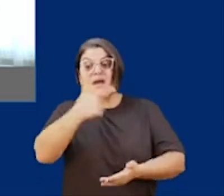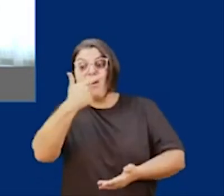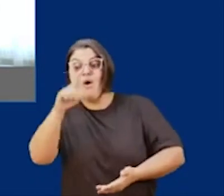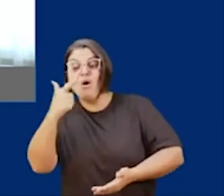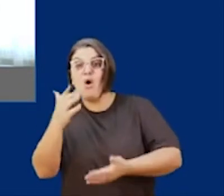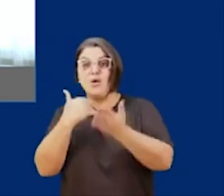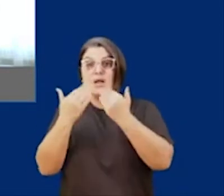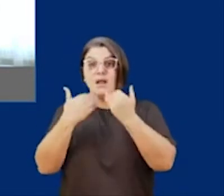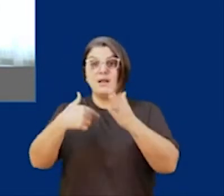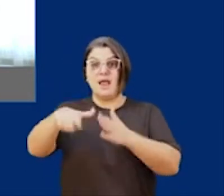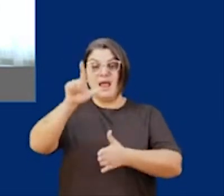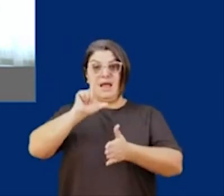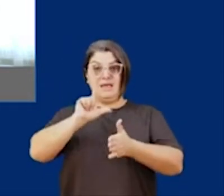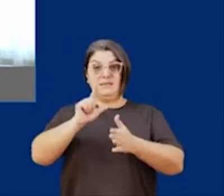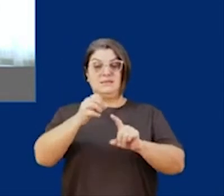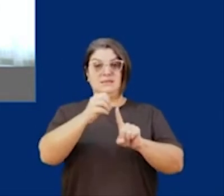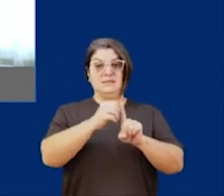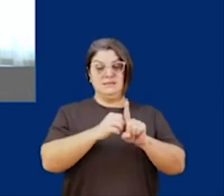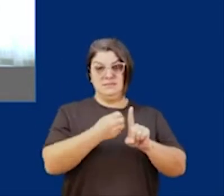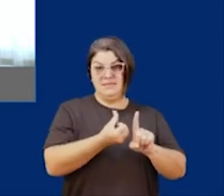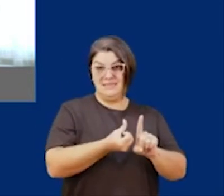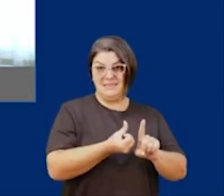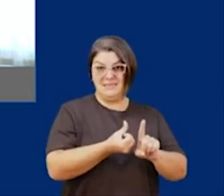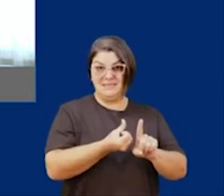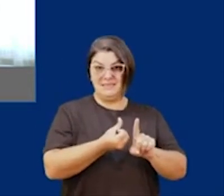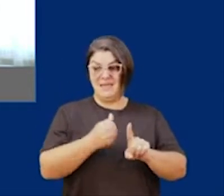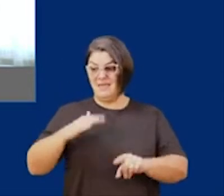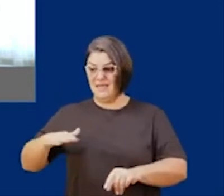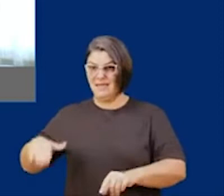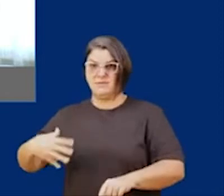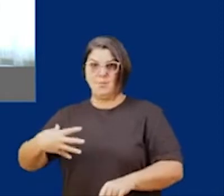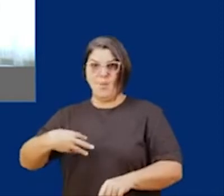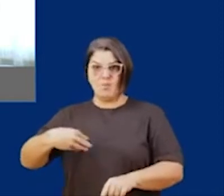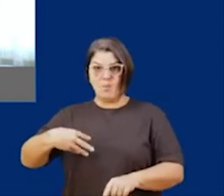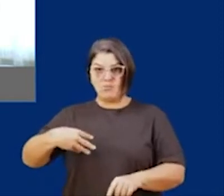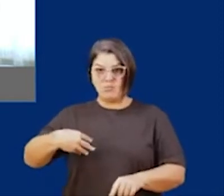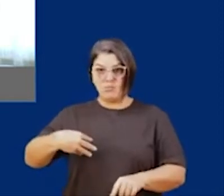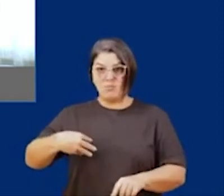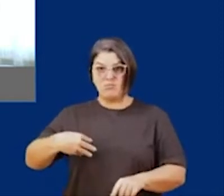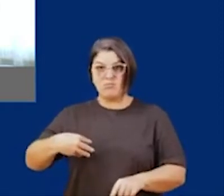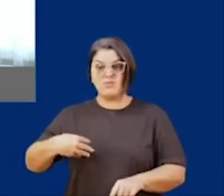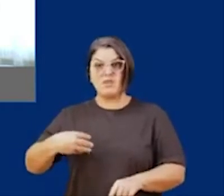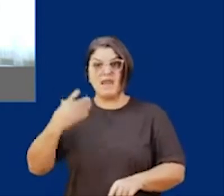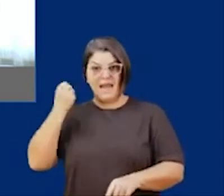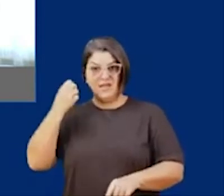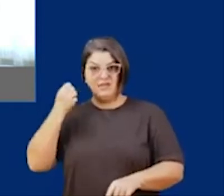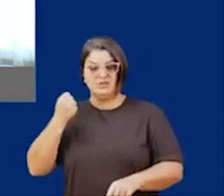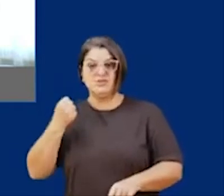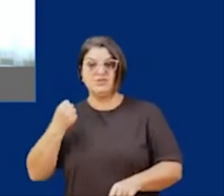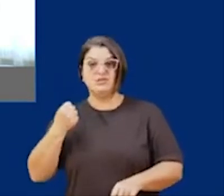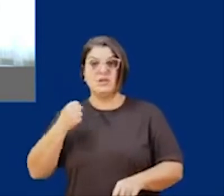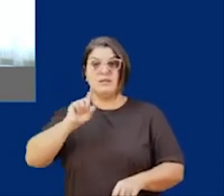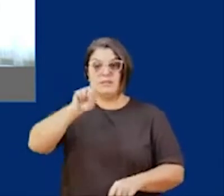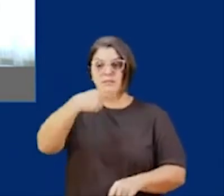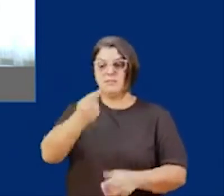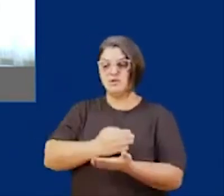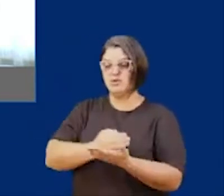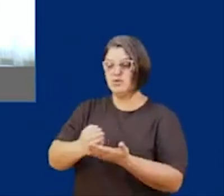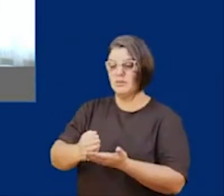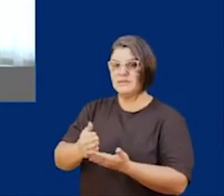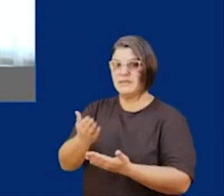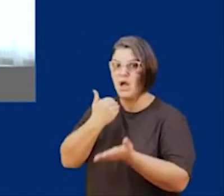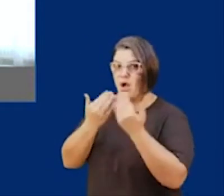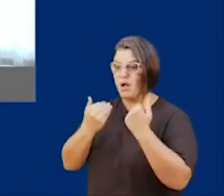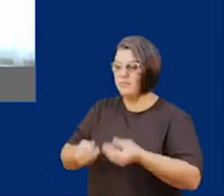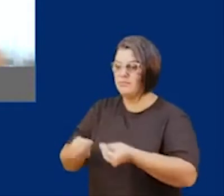antes dos 6 meses, quando a criança é amamentada no peito, recebe leite materno, e a situação da introdução de alimentos quando a criança não